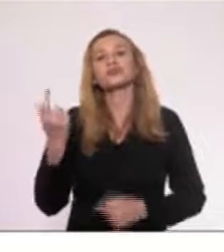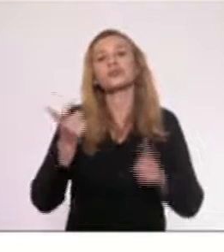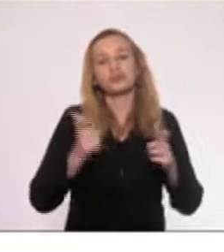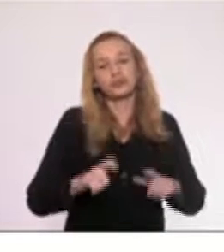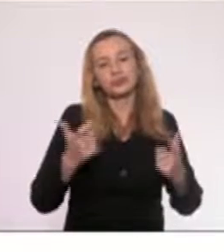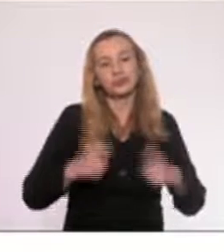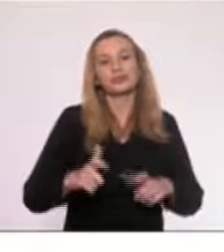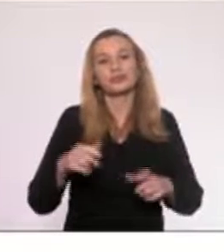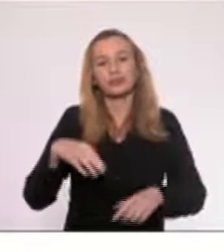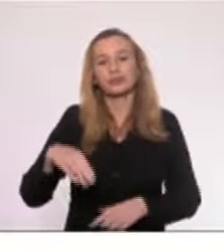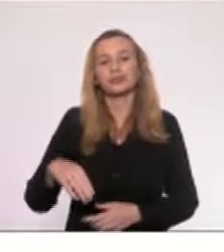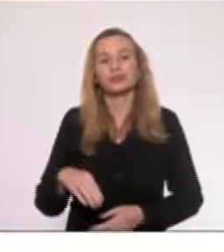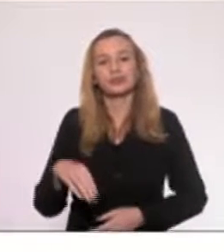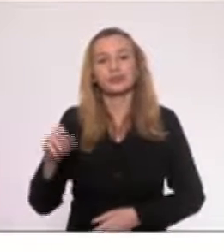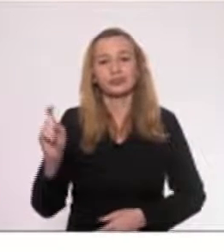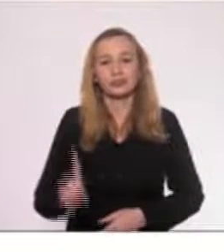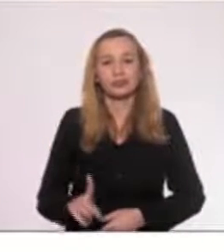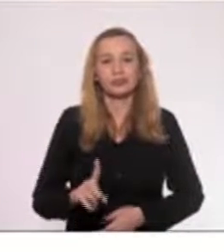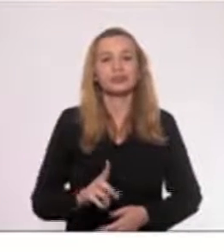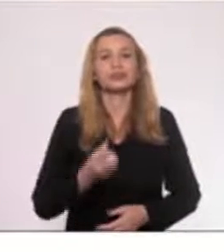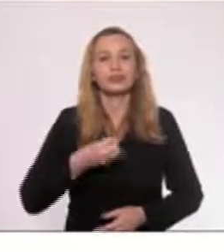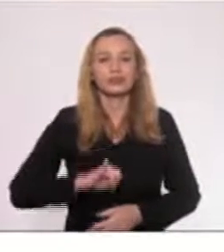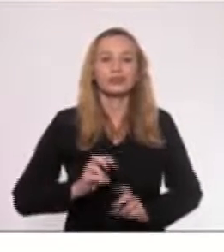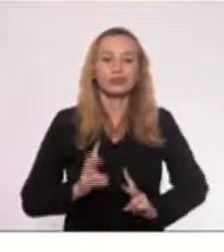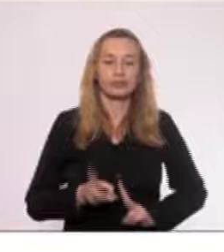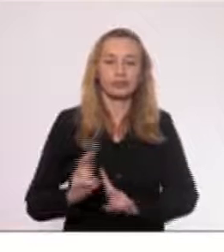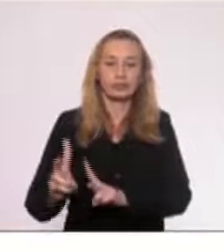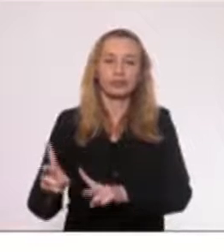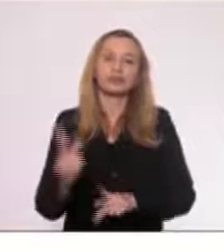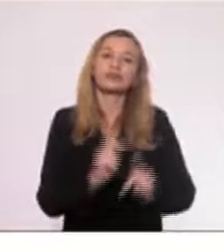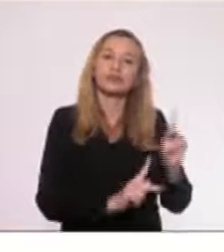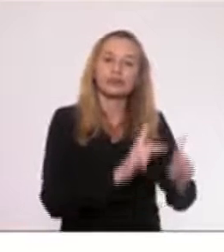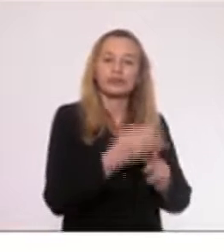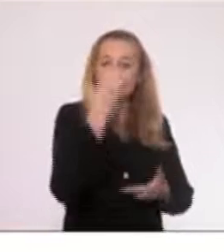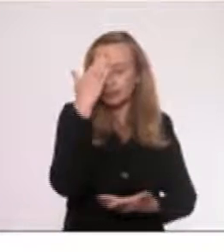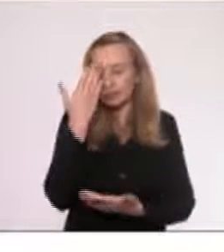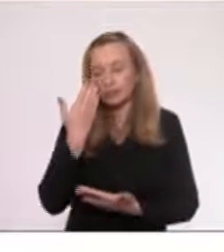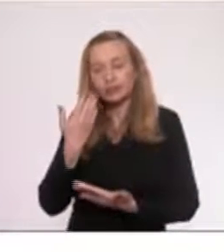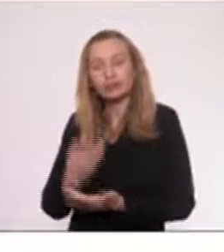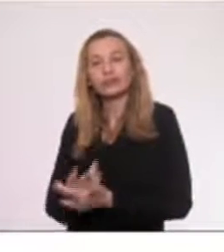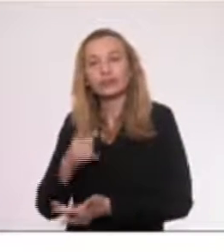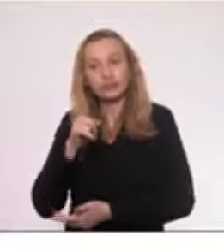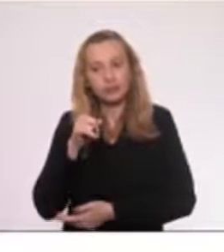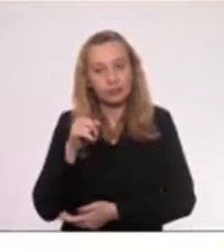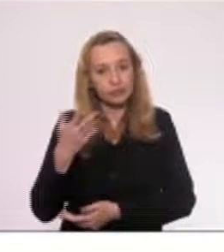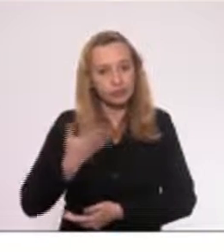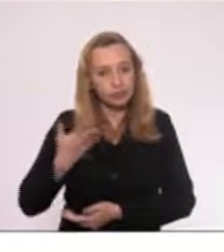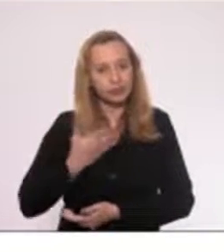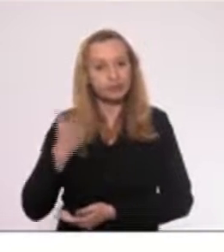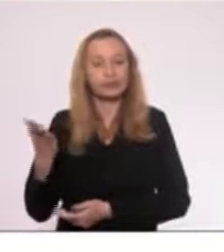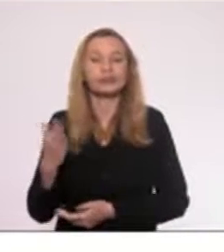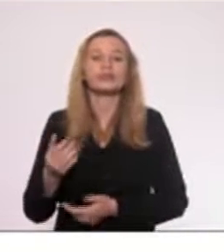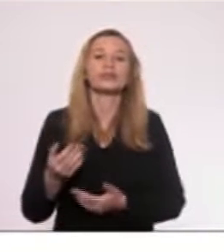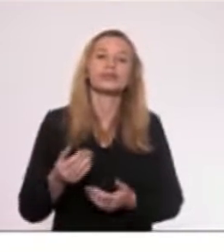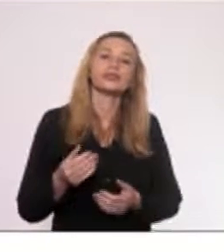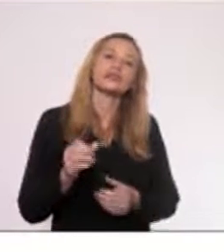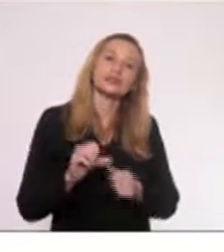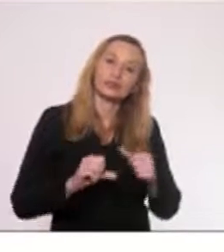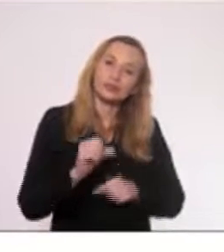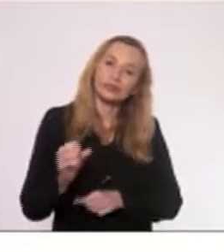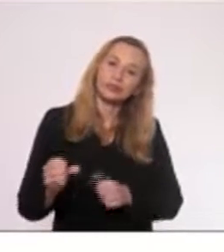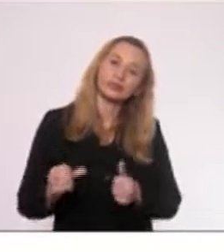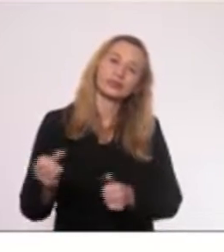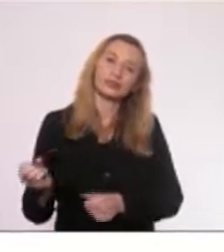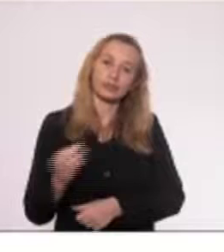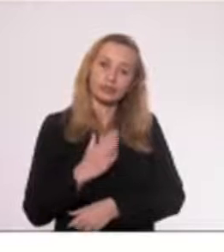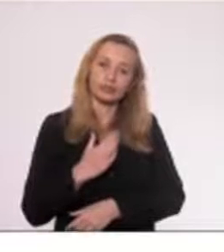município. Se a população continuar confiando em Vossa Excelência para promover as mudanças que o Rio de Janeiro